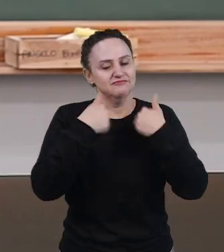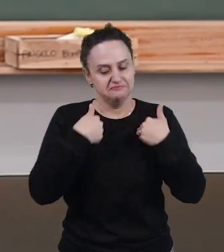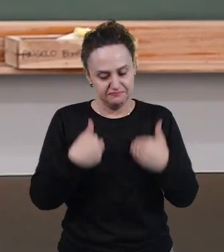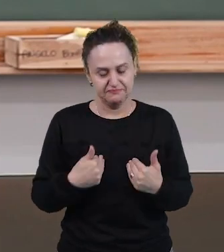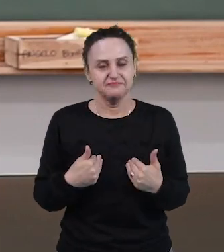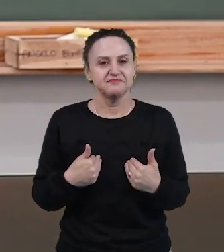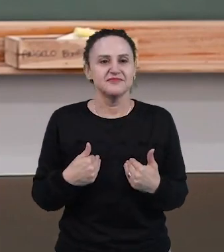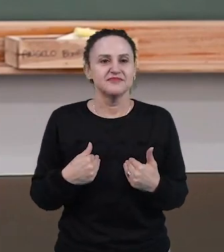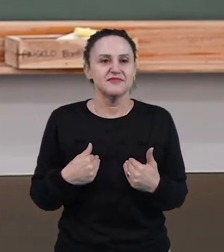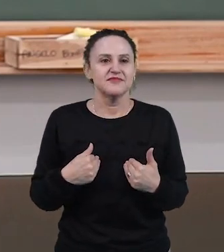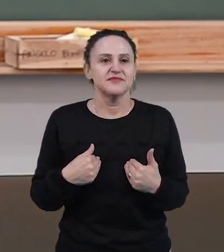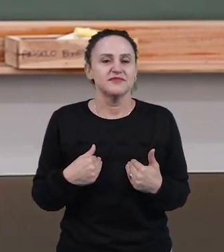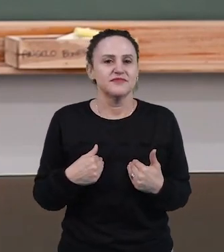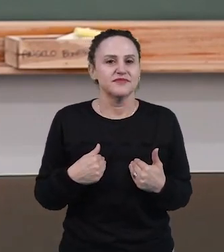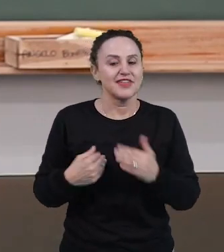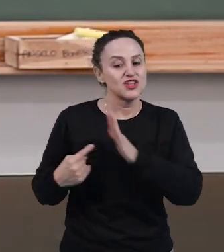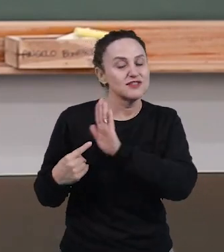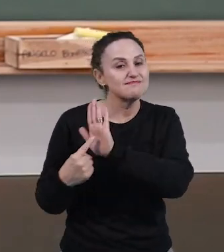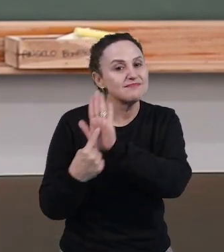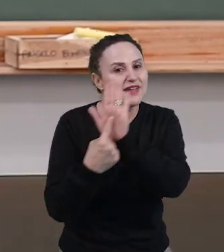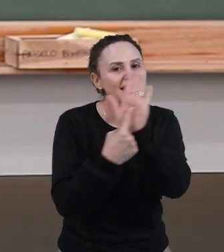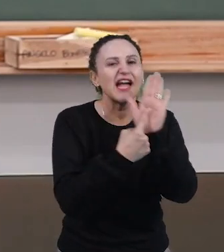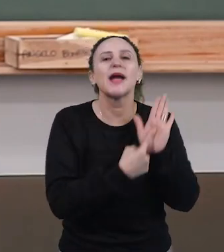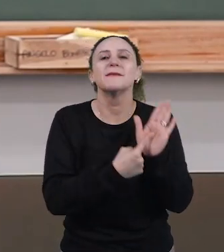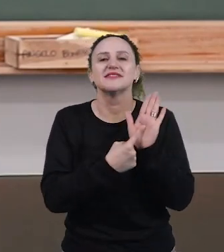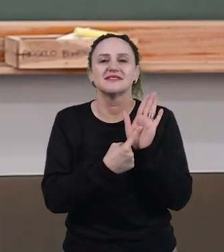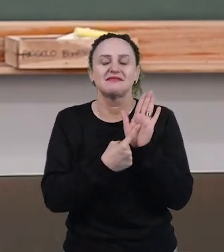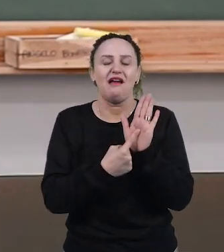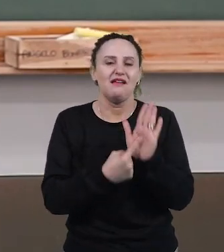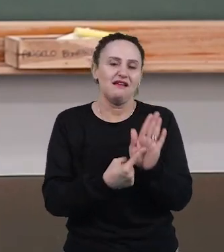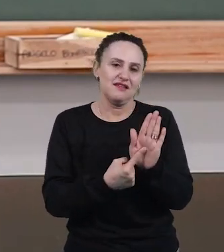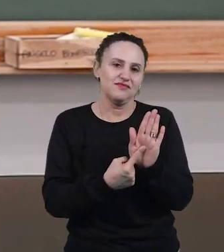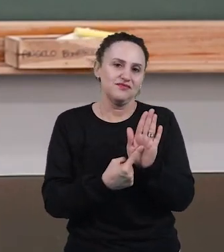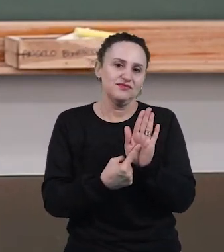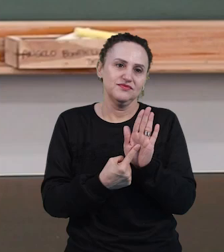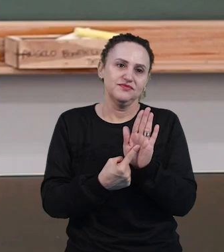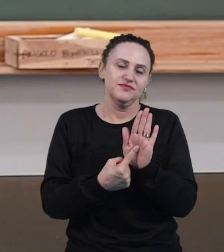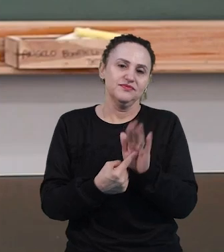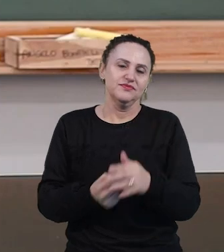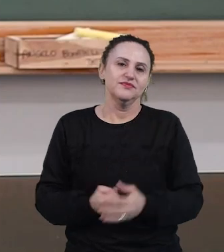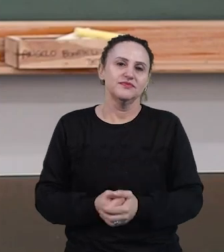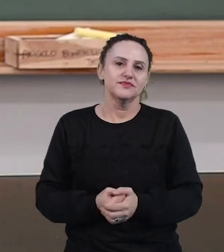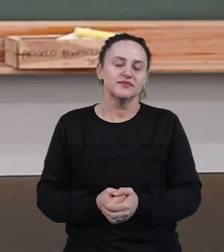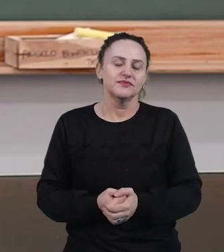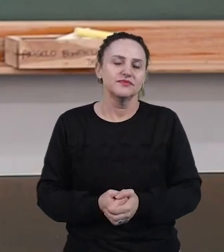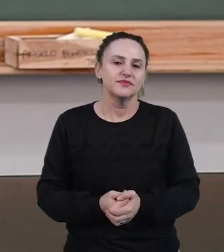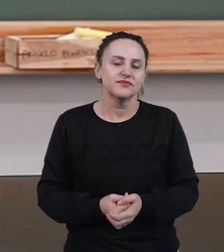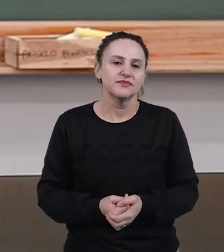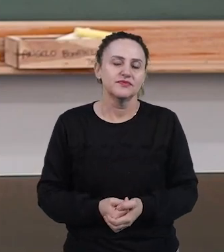né? Eles já estão representados, acho que essa é uma palavra melhor, né?